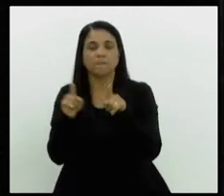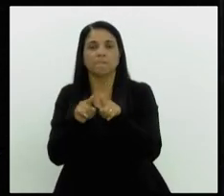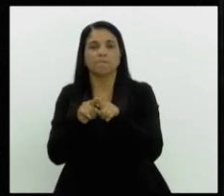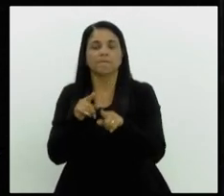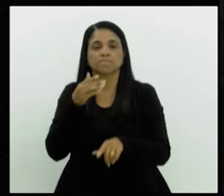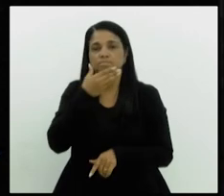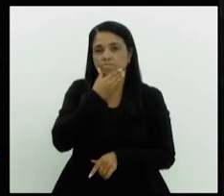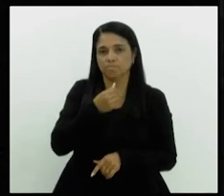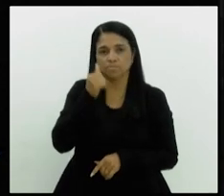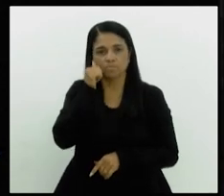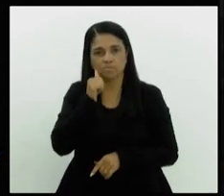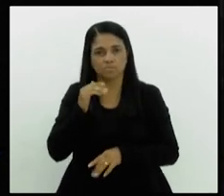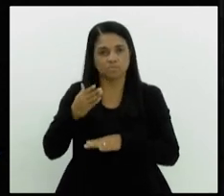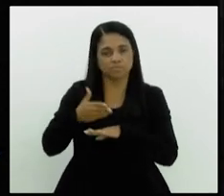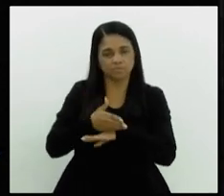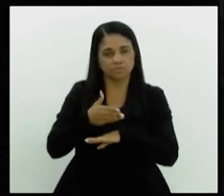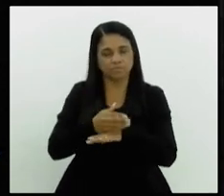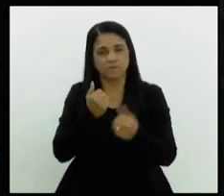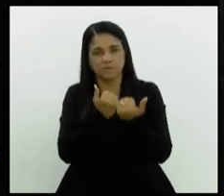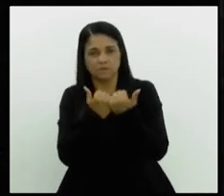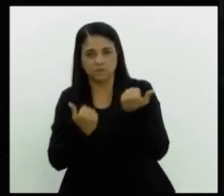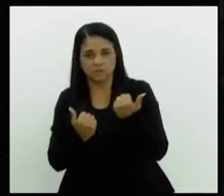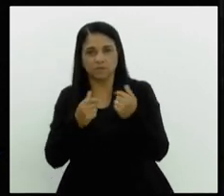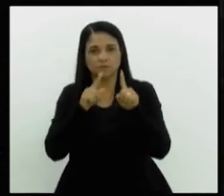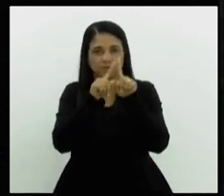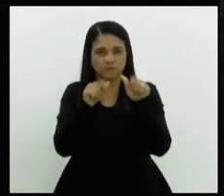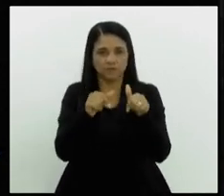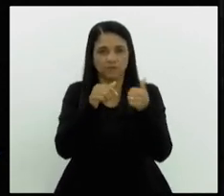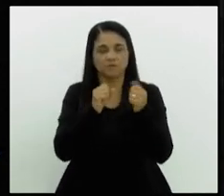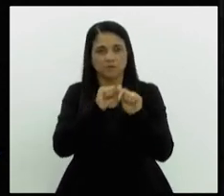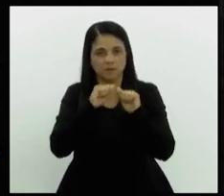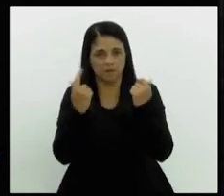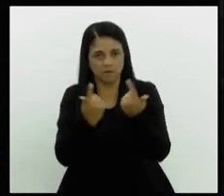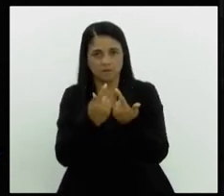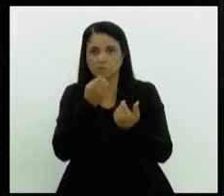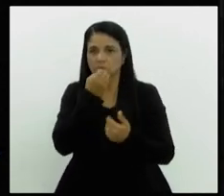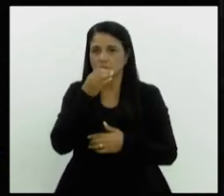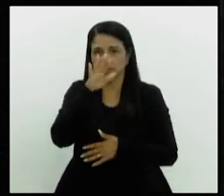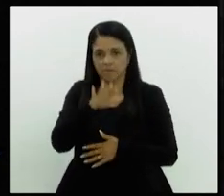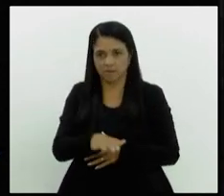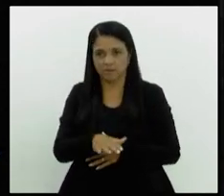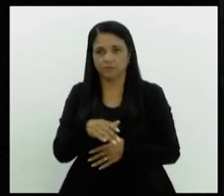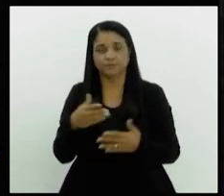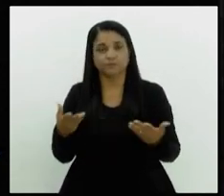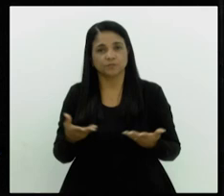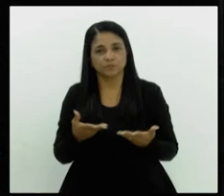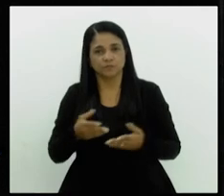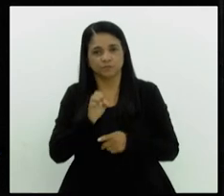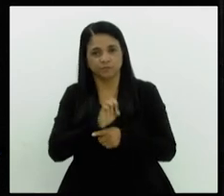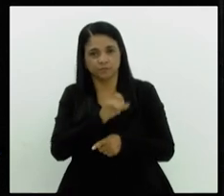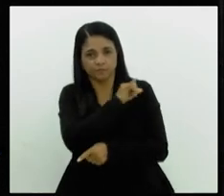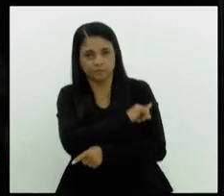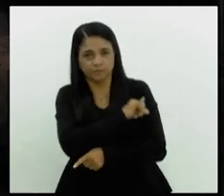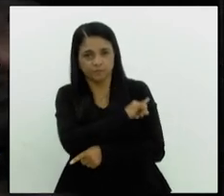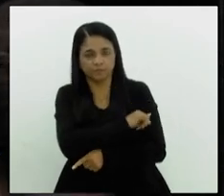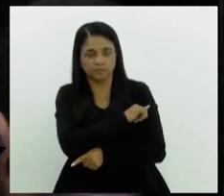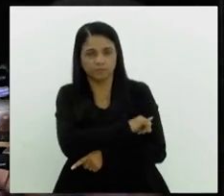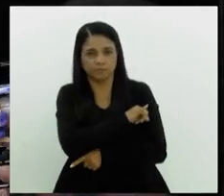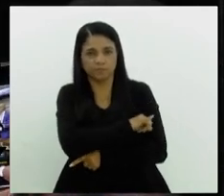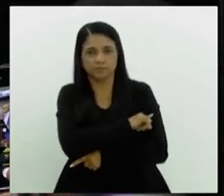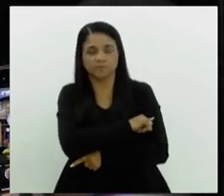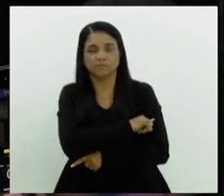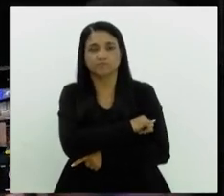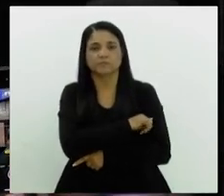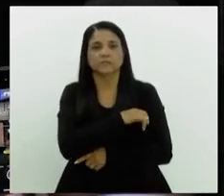estão presentes, assessores, funcionários da Alerj, meu muito boa tarde. Hoje, no estado do Rio de Janeiro, nós tomamos,